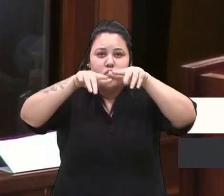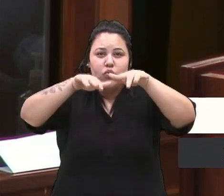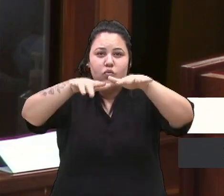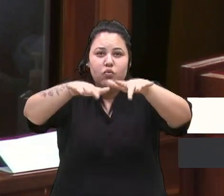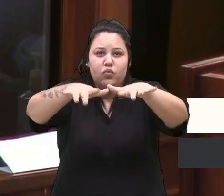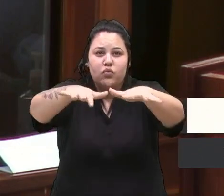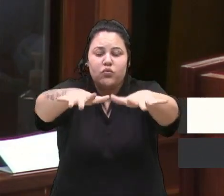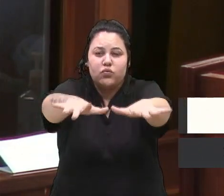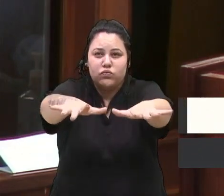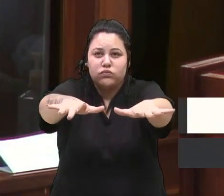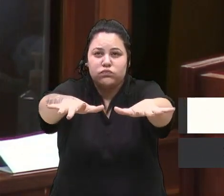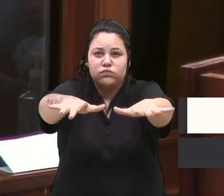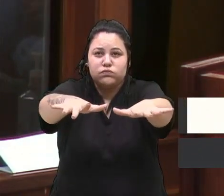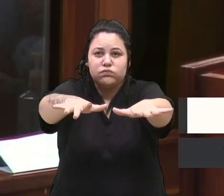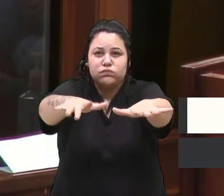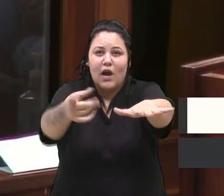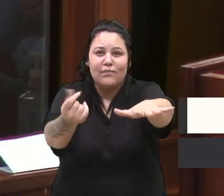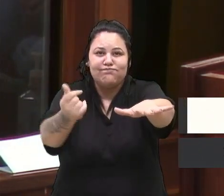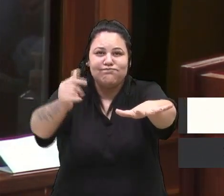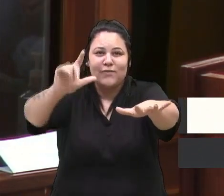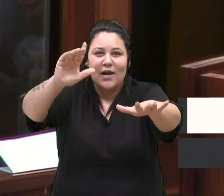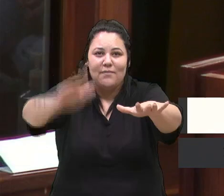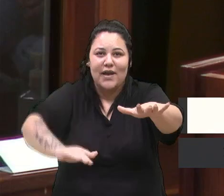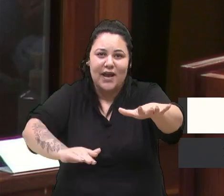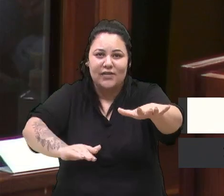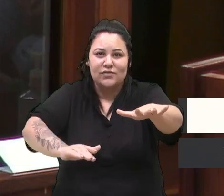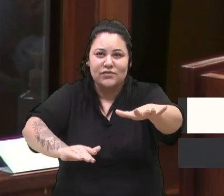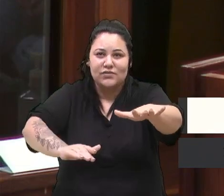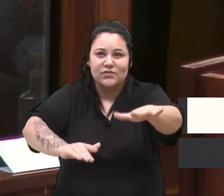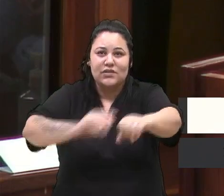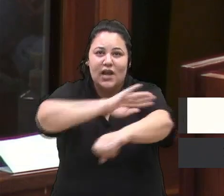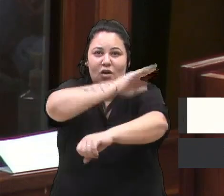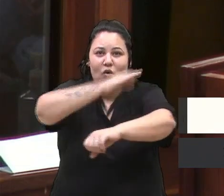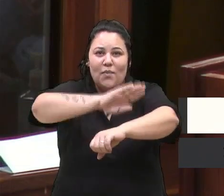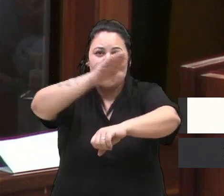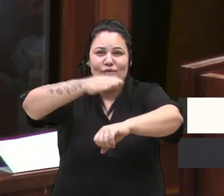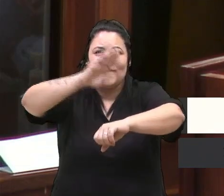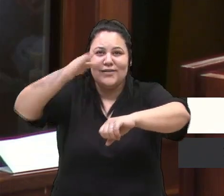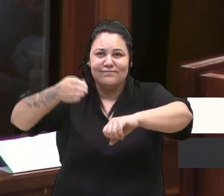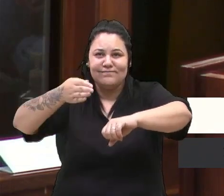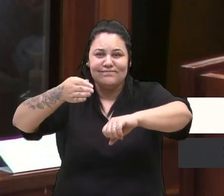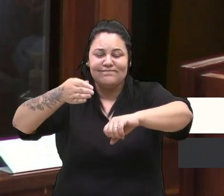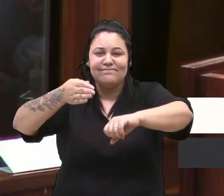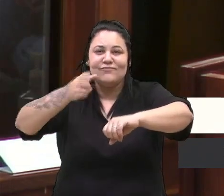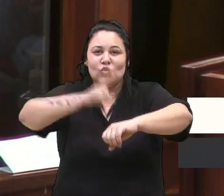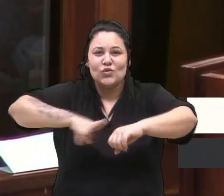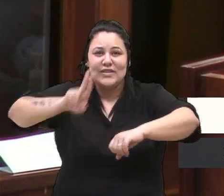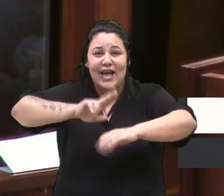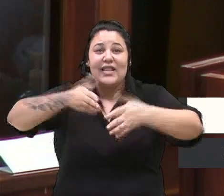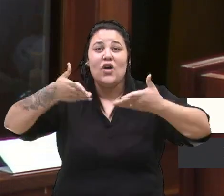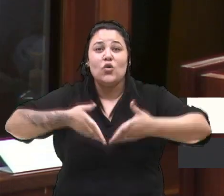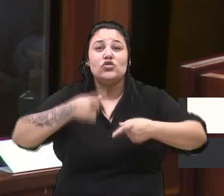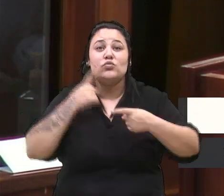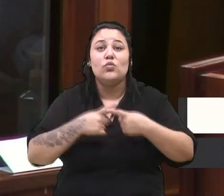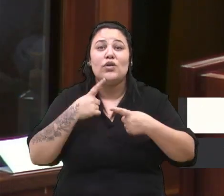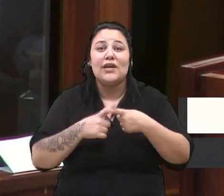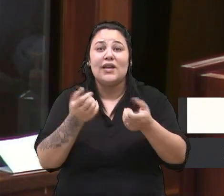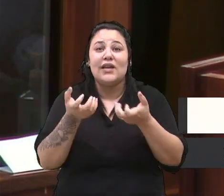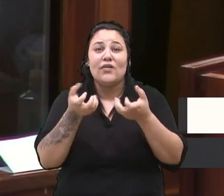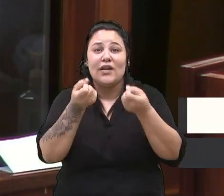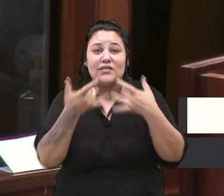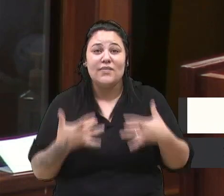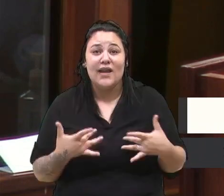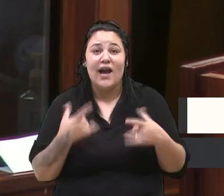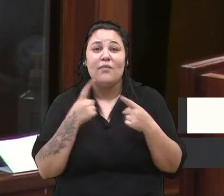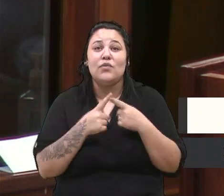em conta do que as coberturas em telas usadas nos pomares de antigranizo hoje. E por que eu estou dizendo isso?